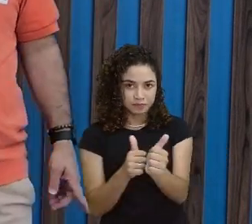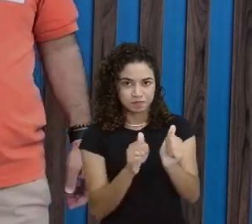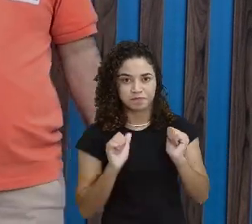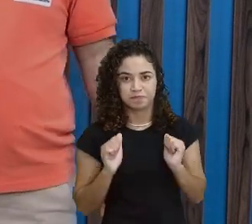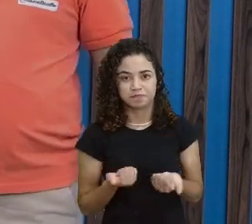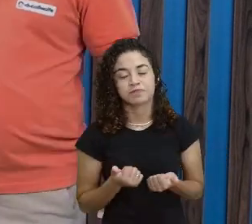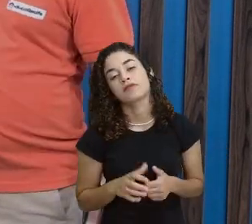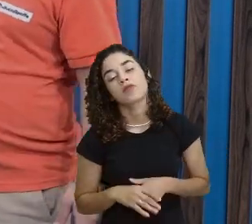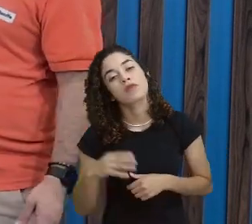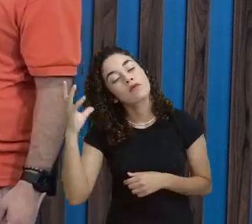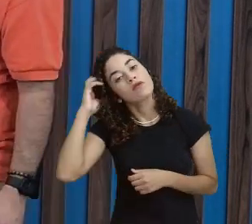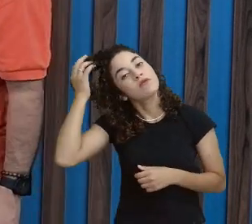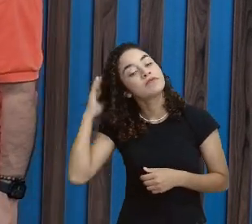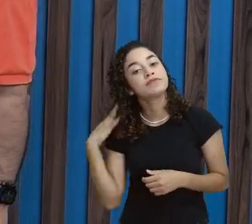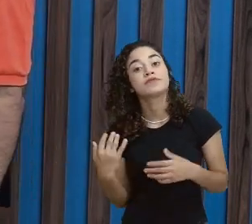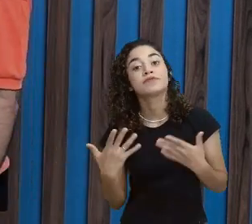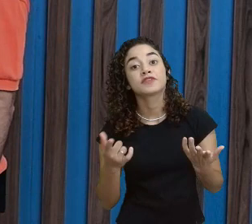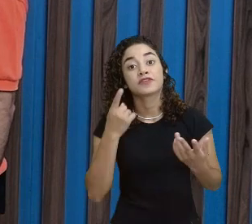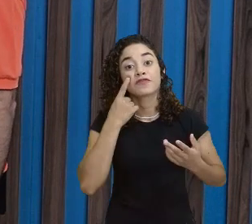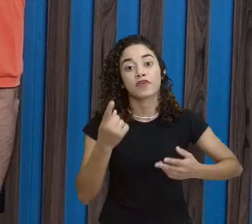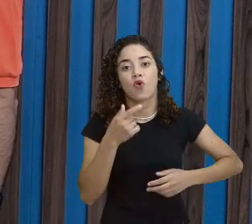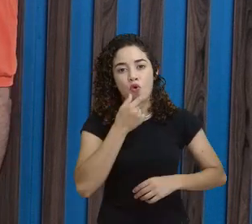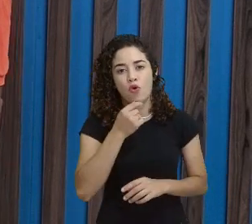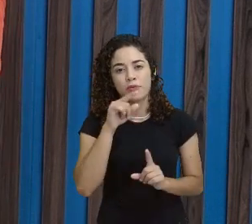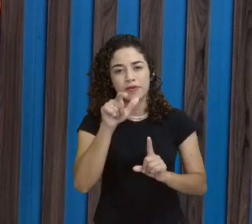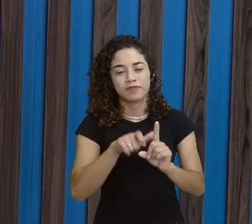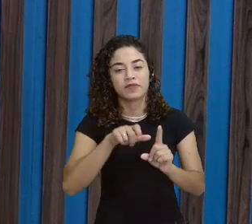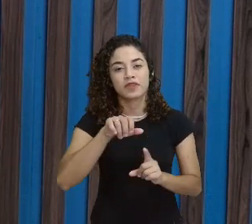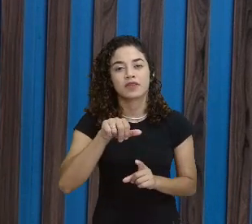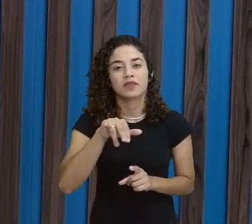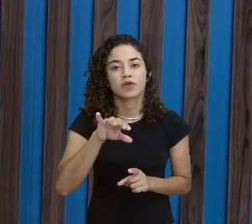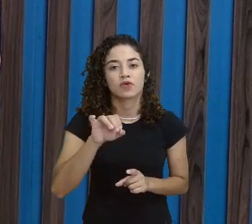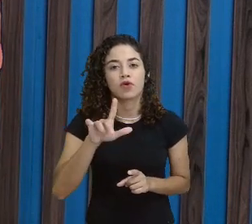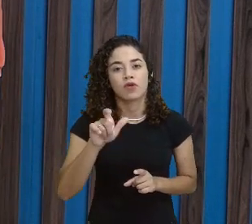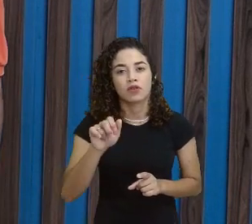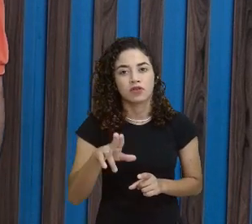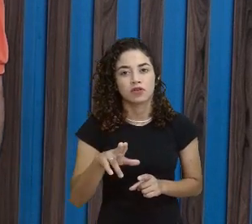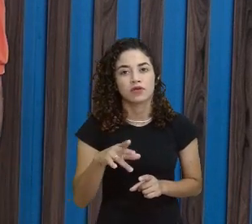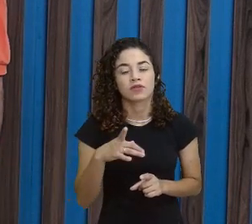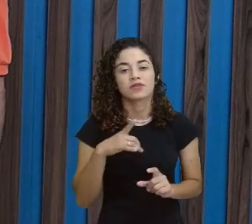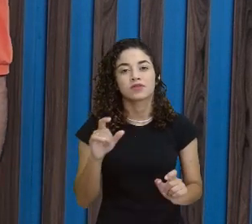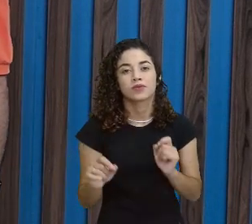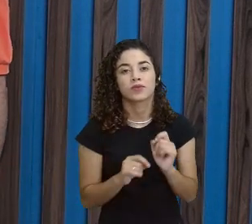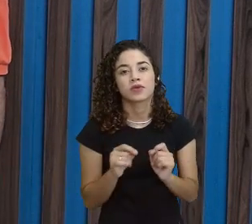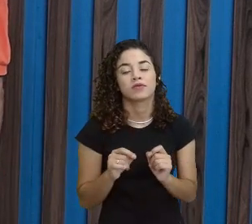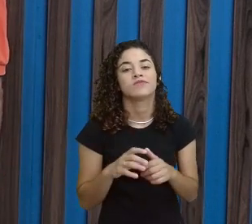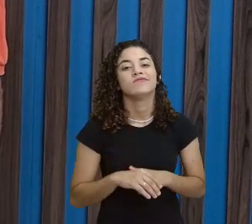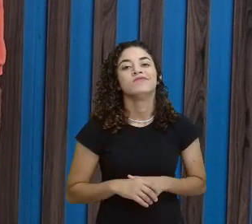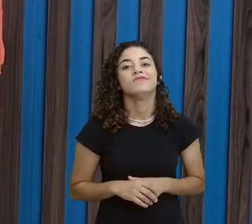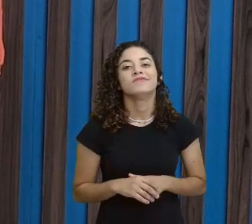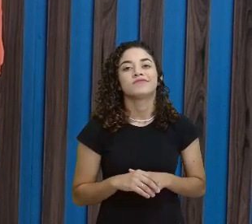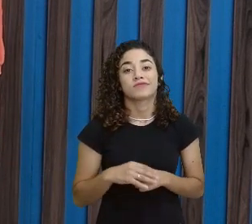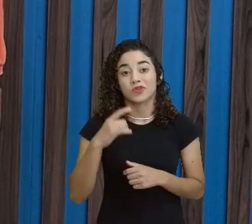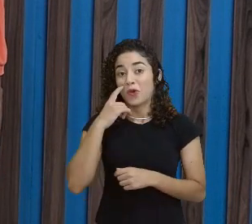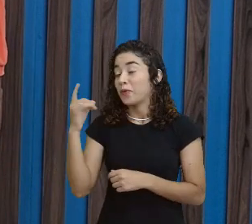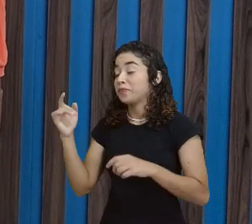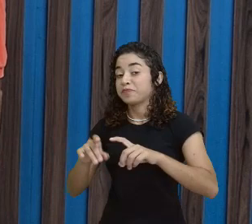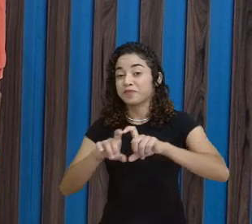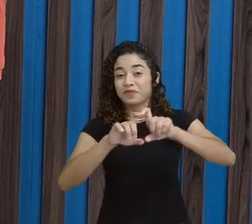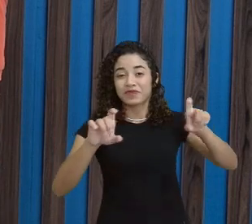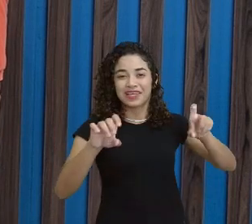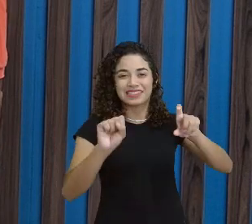Então vejam só, Nicolau ele se consagrou ao longo da Idade Média, né, como santo padroeiro dos marinheiros e das